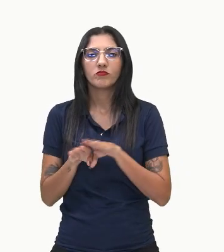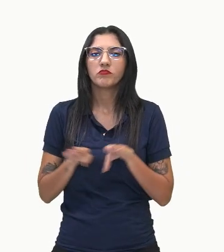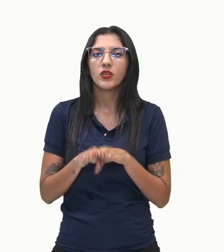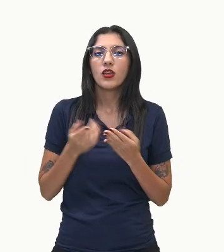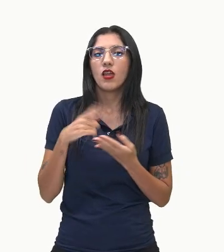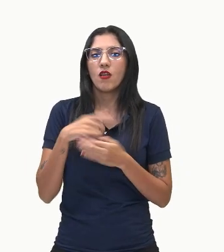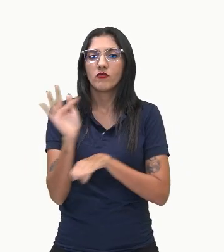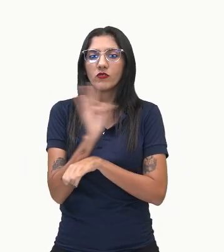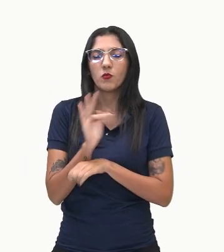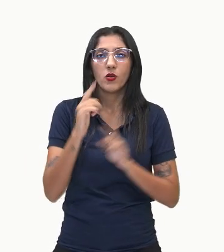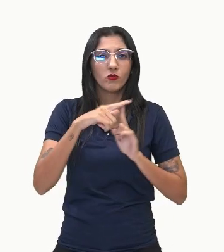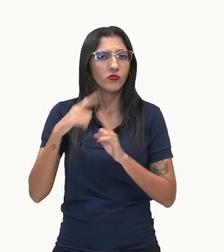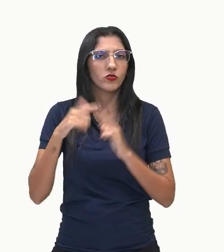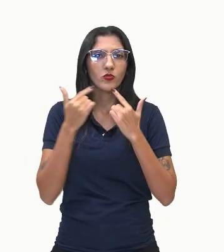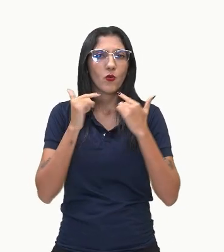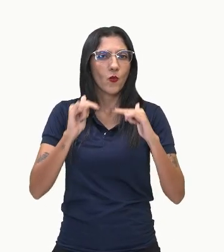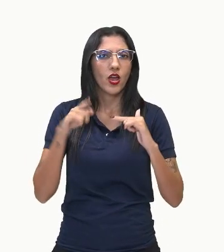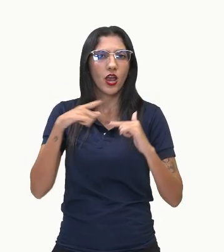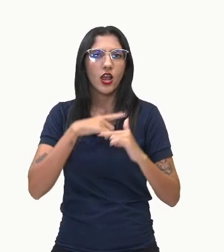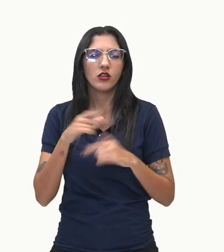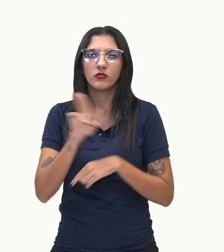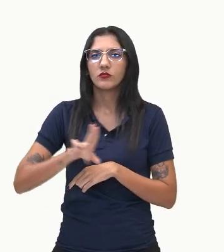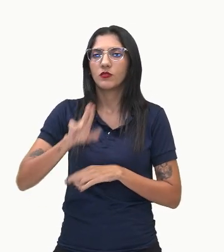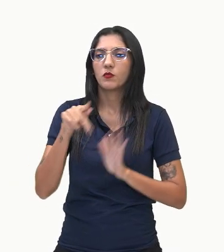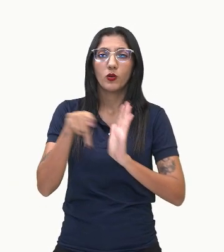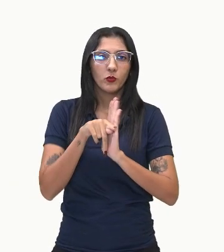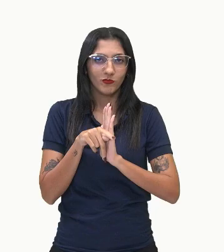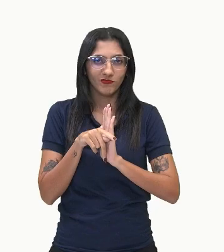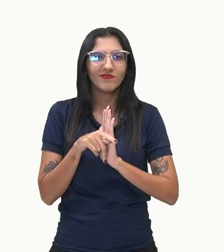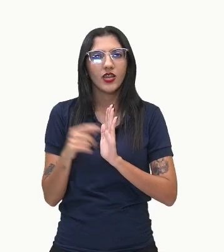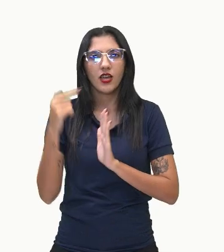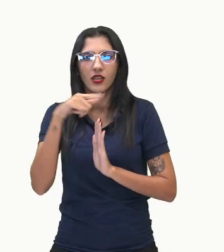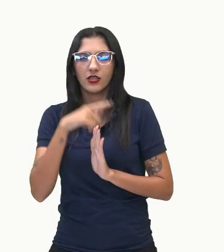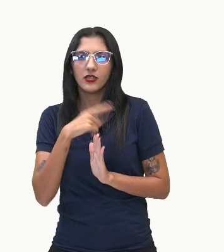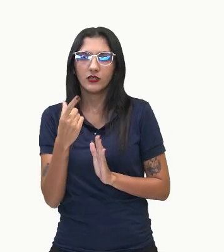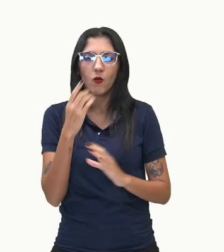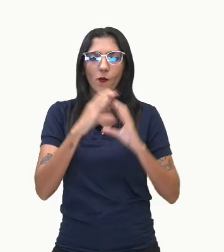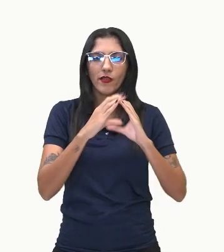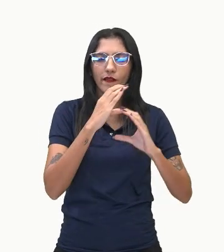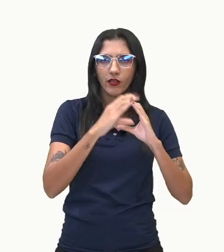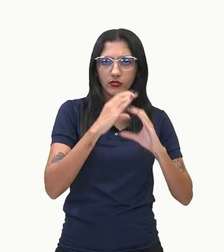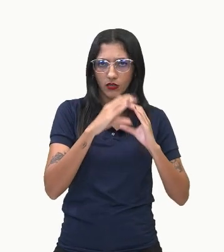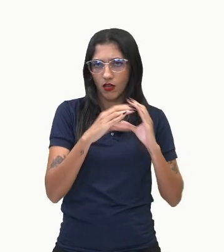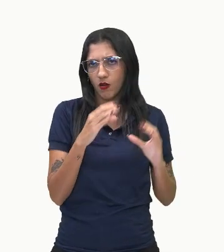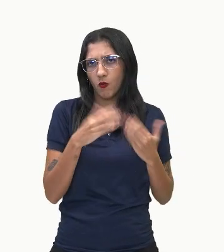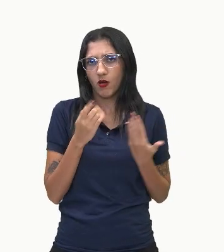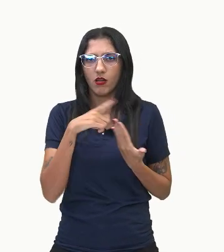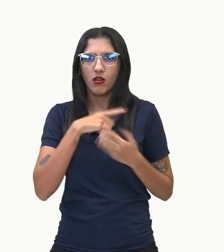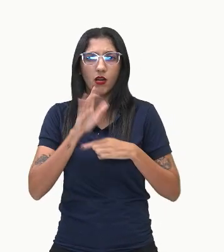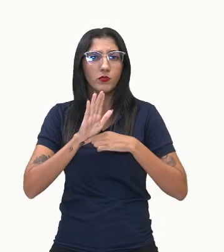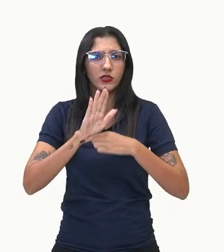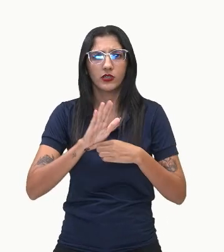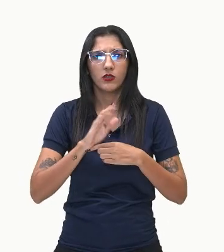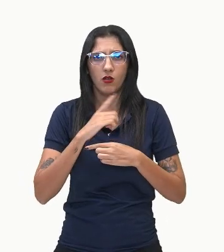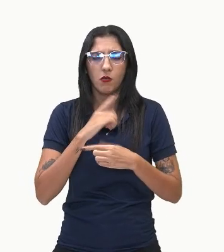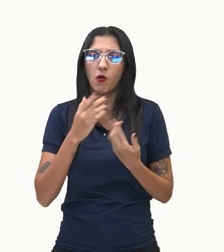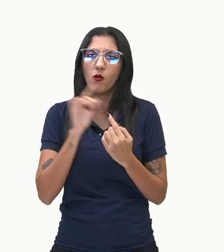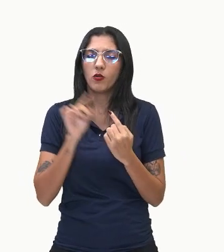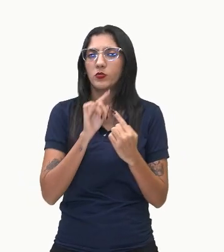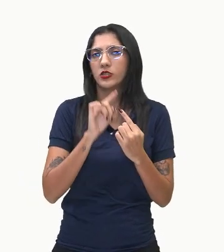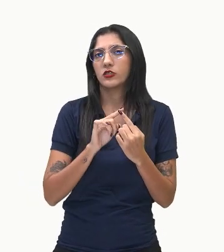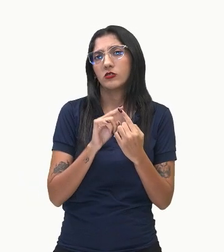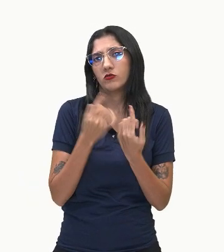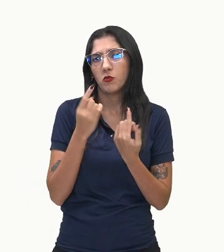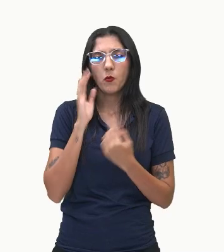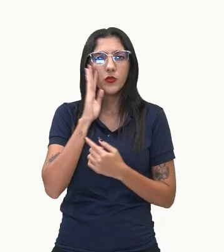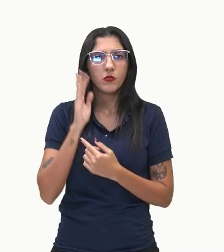de linguagem que será utilizado a depender da intencionalidade de quem